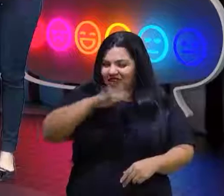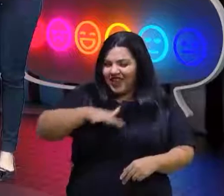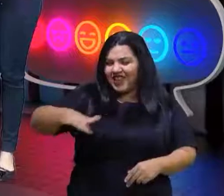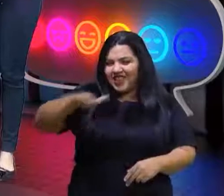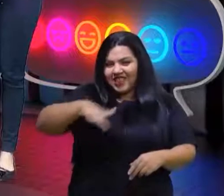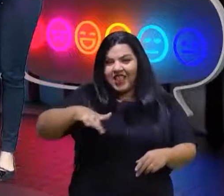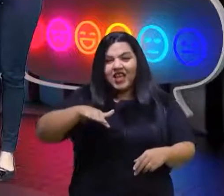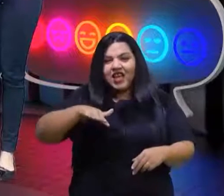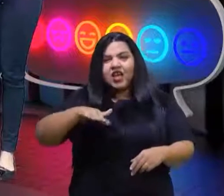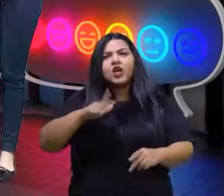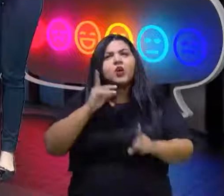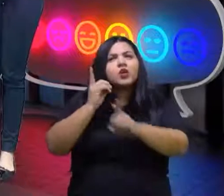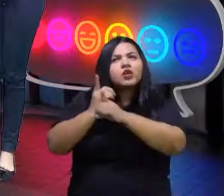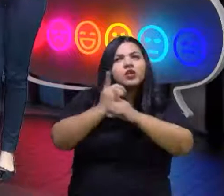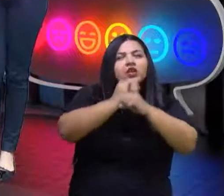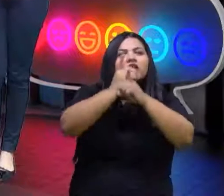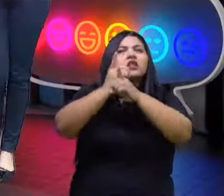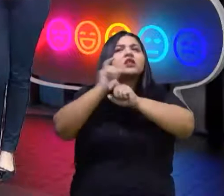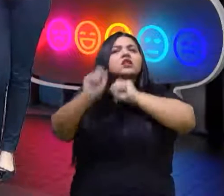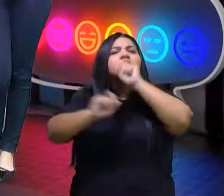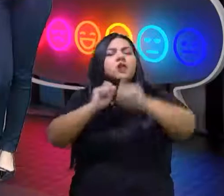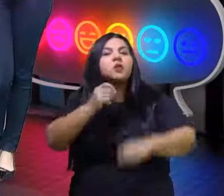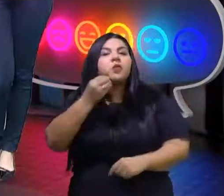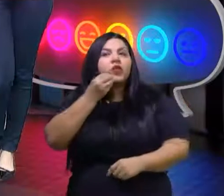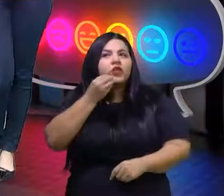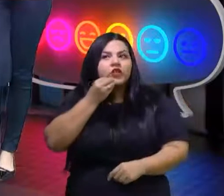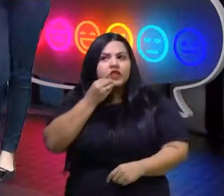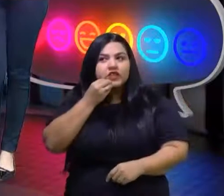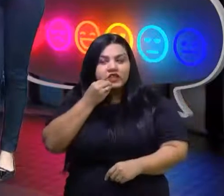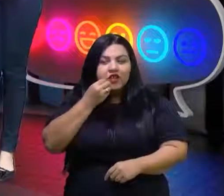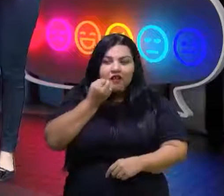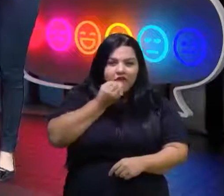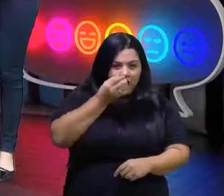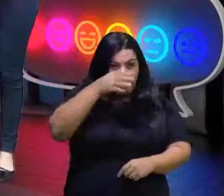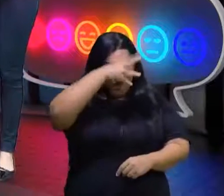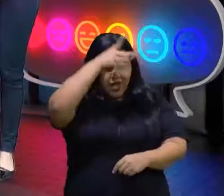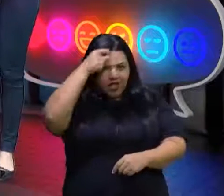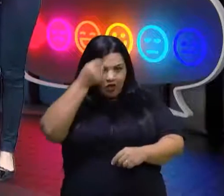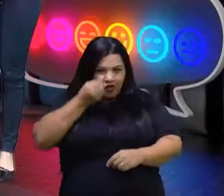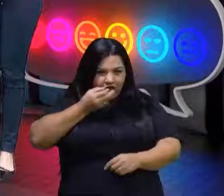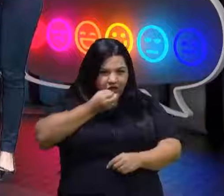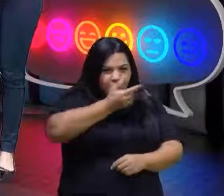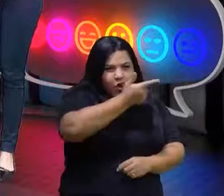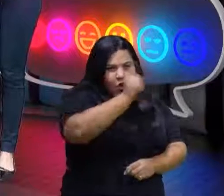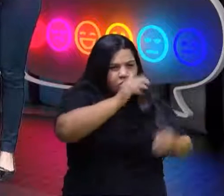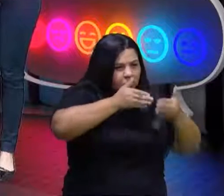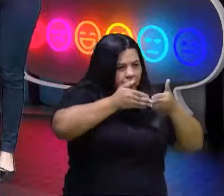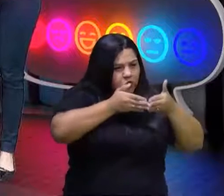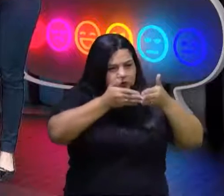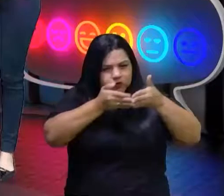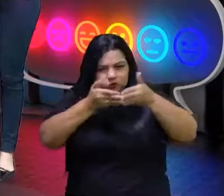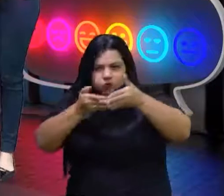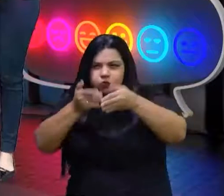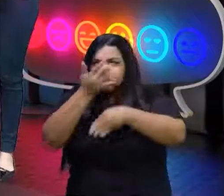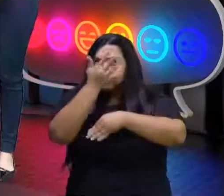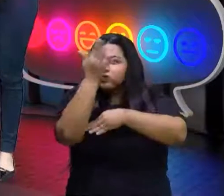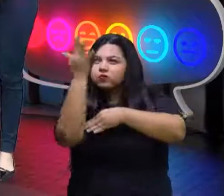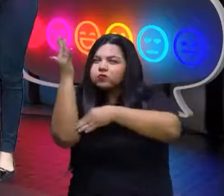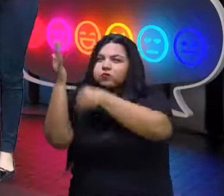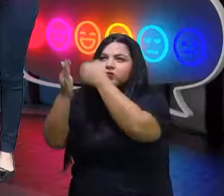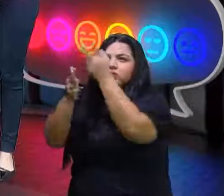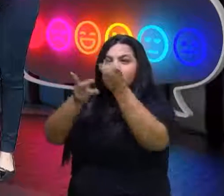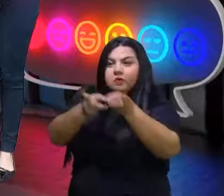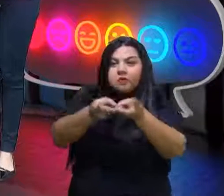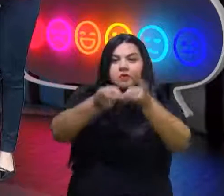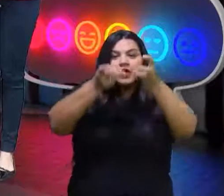consegue, para quem já teve a oportunidade de sair de Manaus e fazer um passeio de barco na floresta e tudo mais,